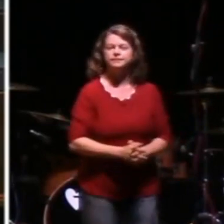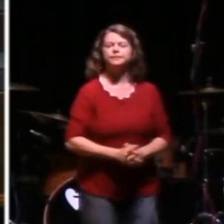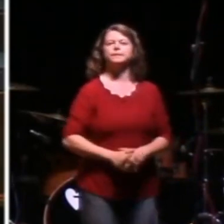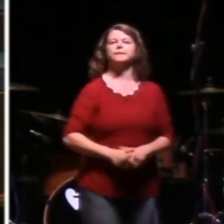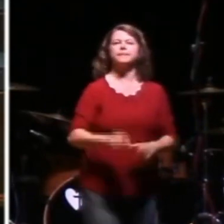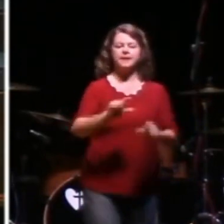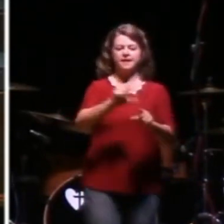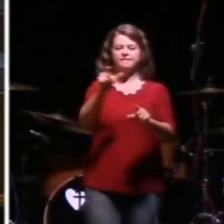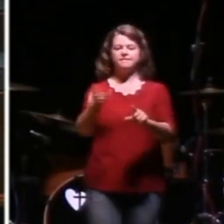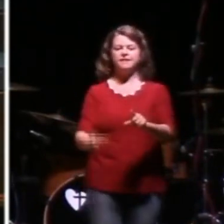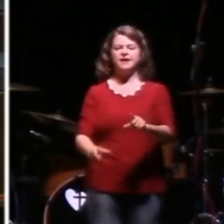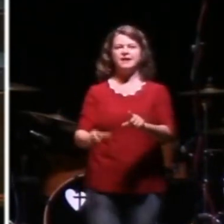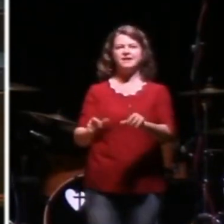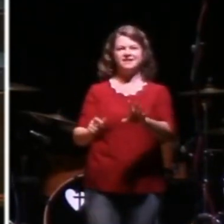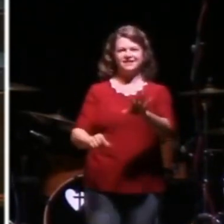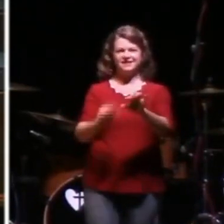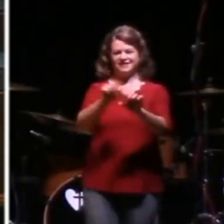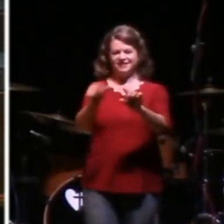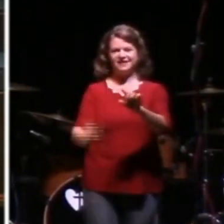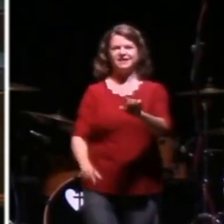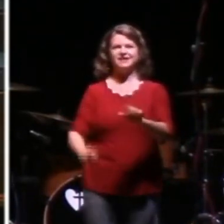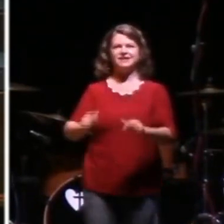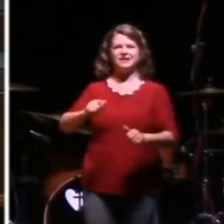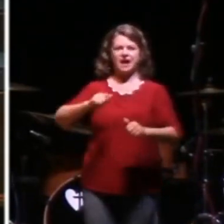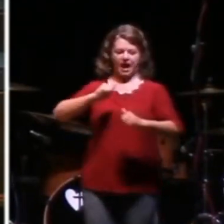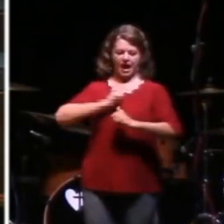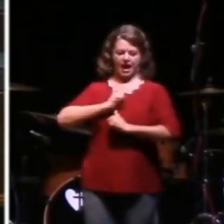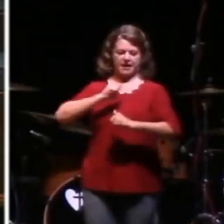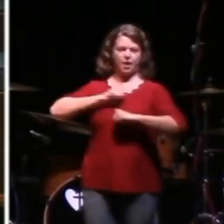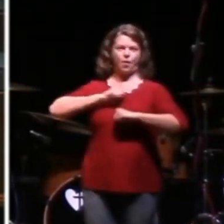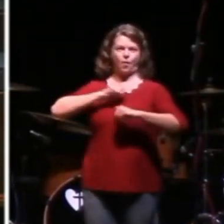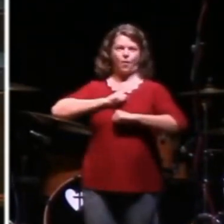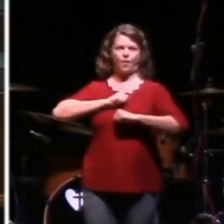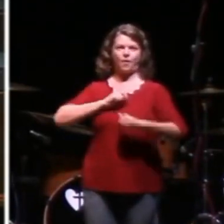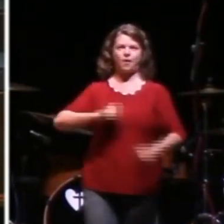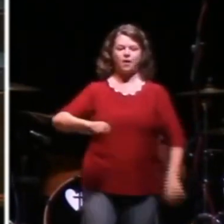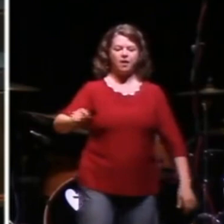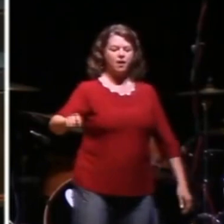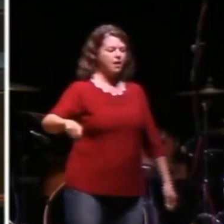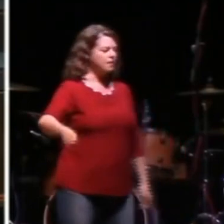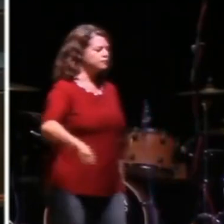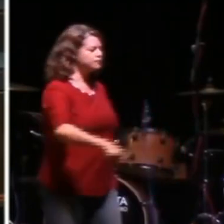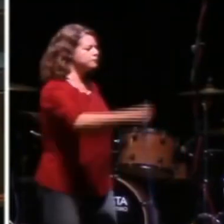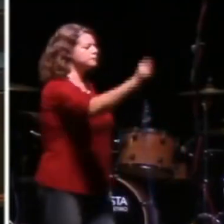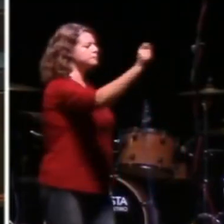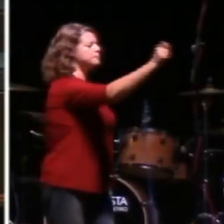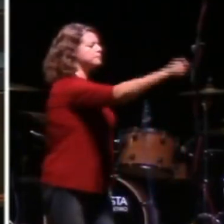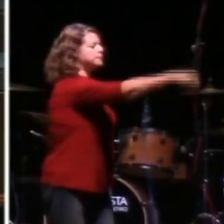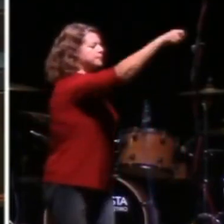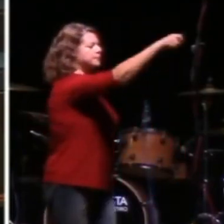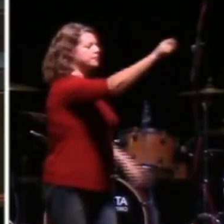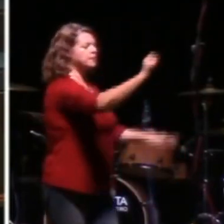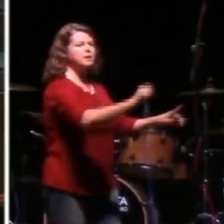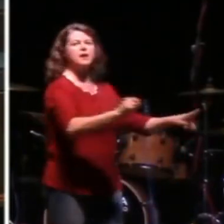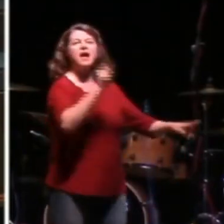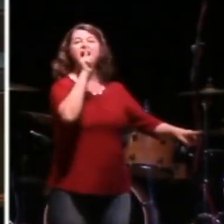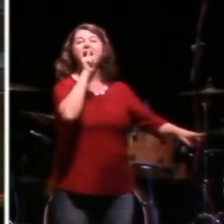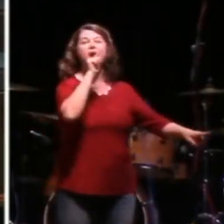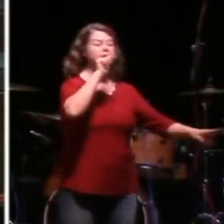moisés a vara de arão e toca as águas do nilo e transforma as águas em sangue